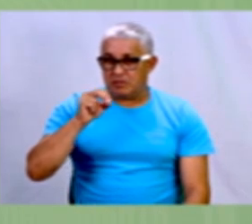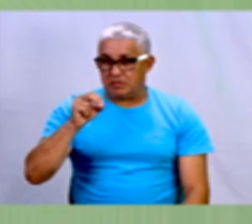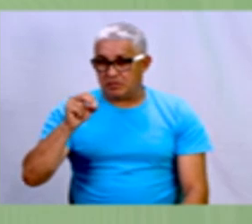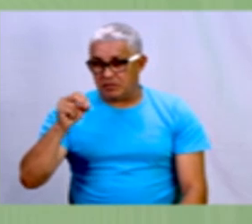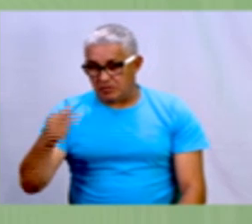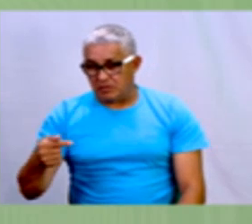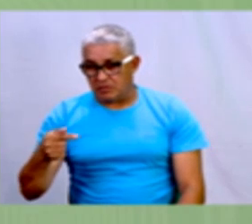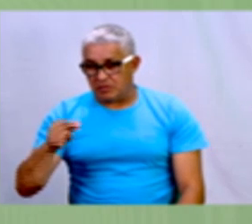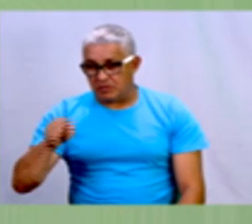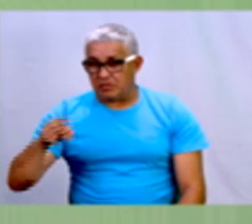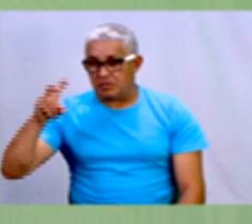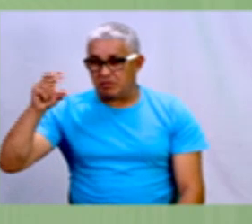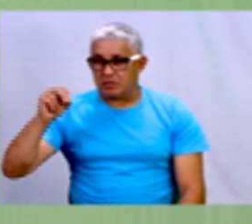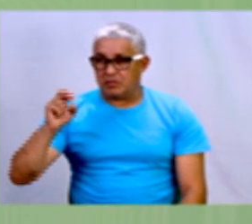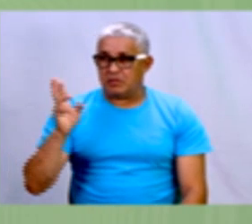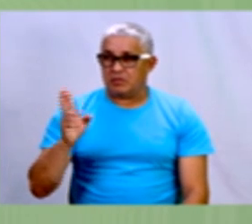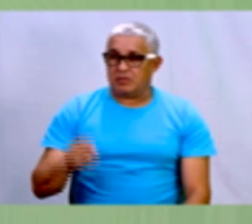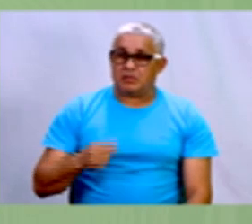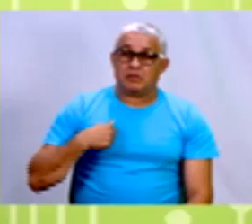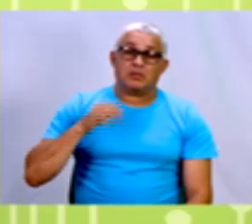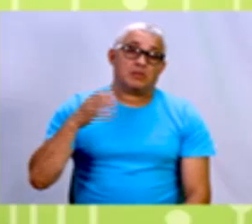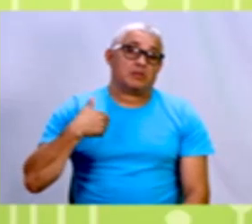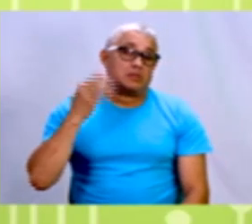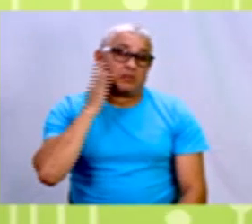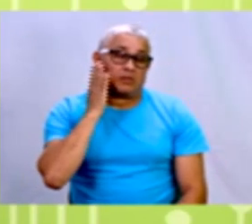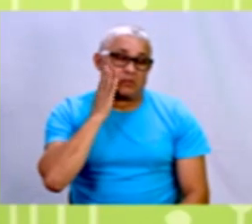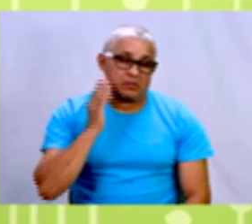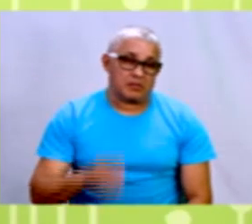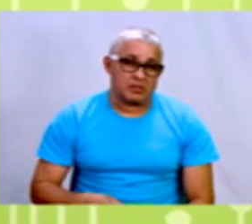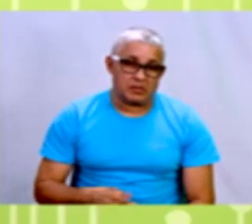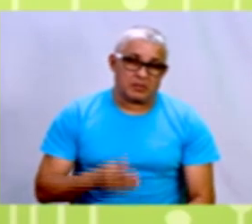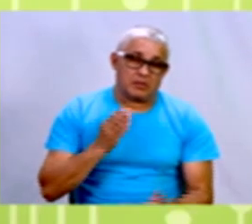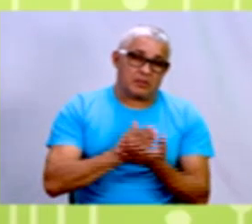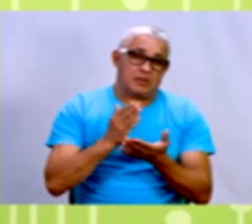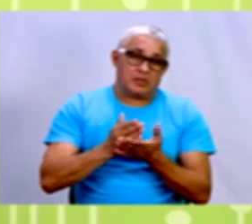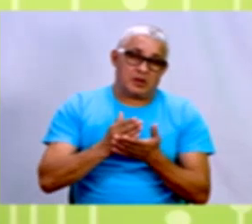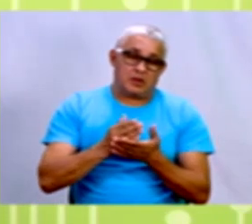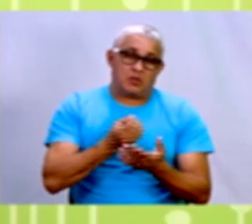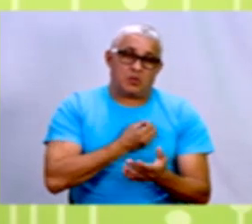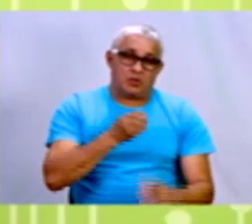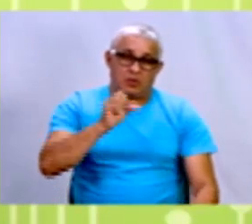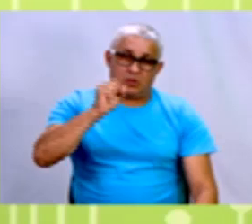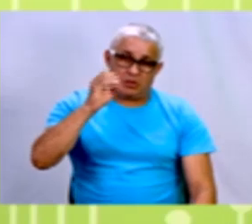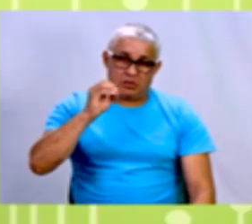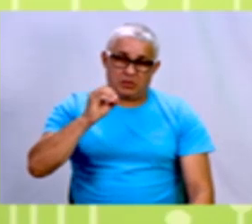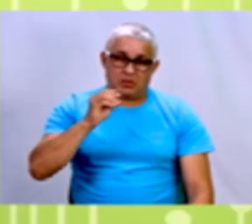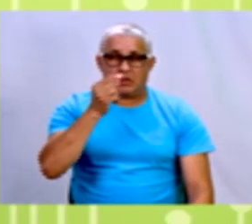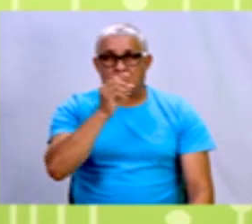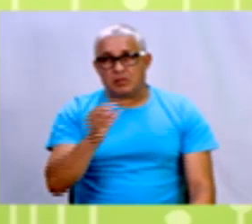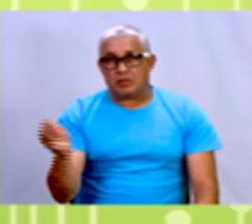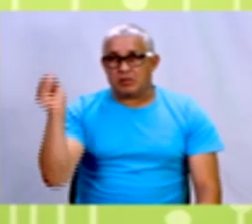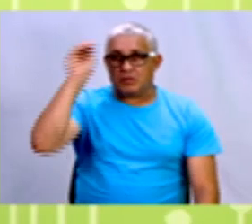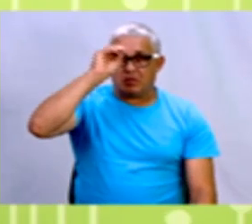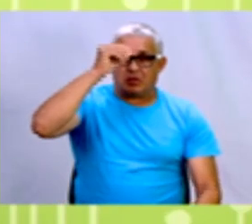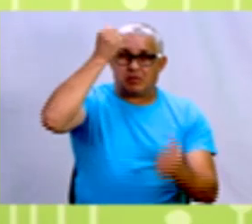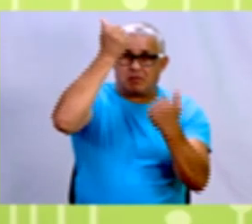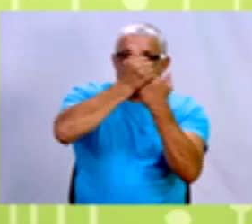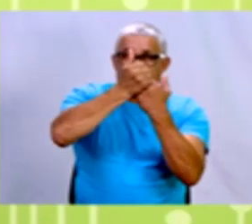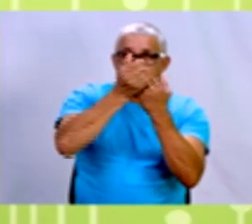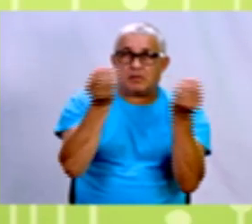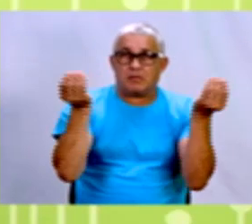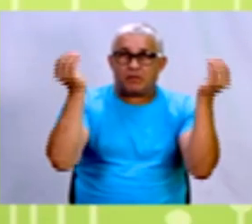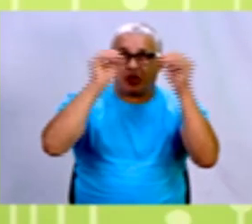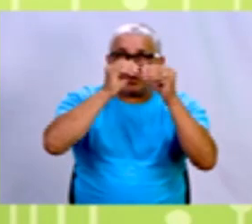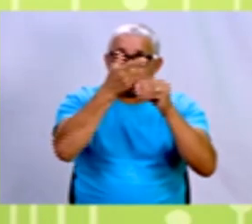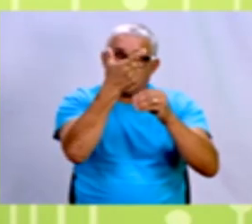1.507,50. Então, e se eu quiser saber qual que vai ser a minha parcela de número 80? É só vocês irem lá e substituir